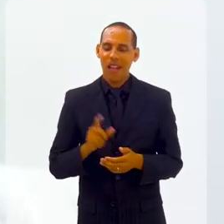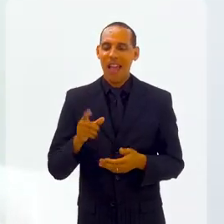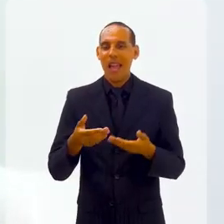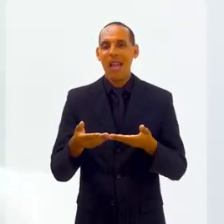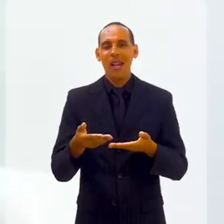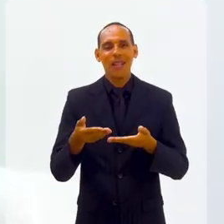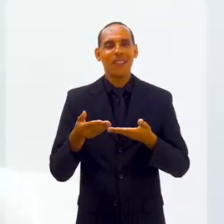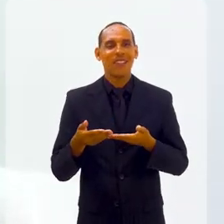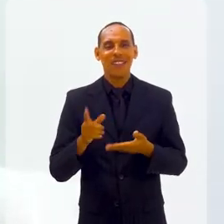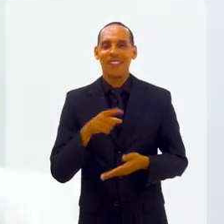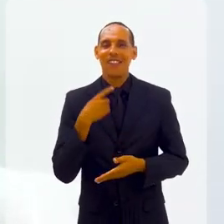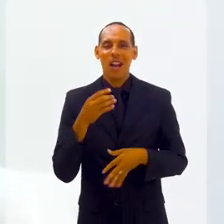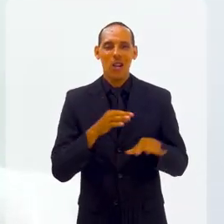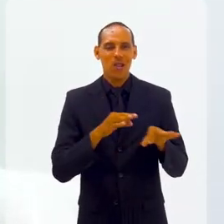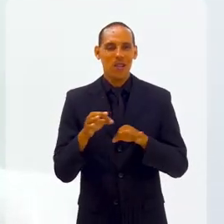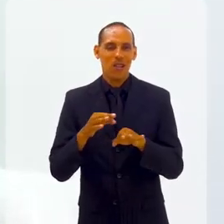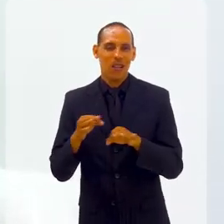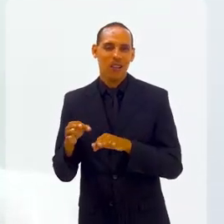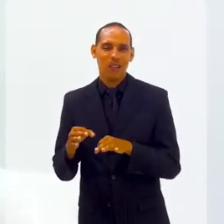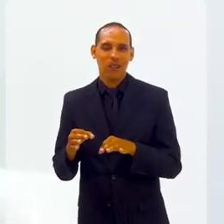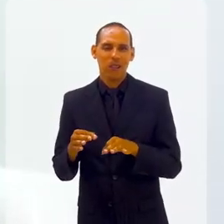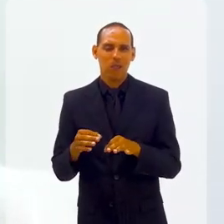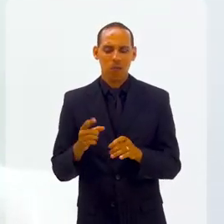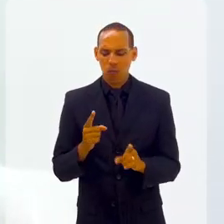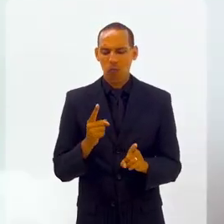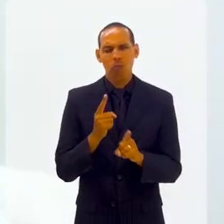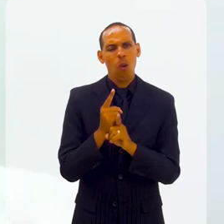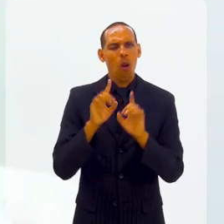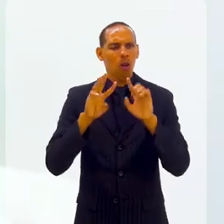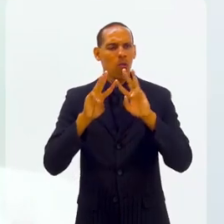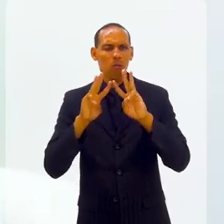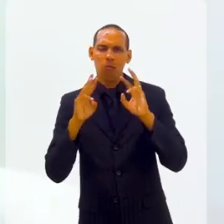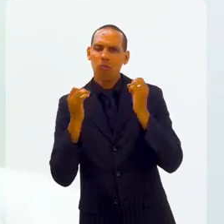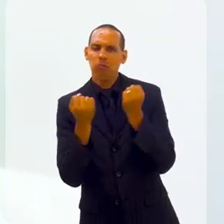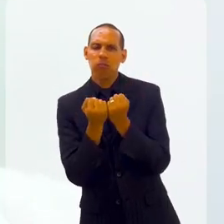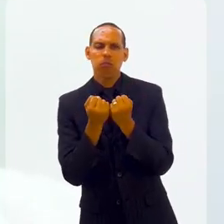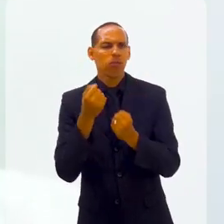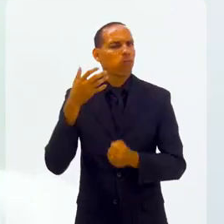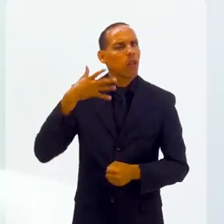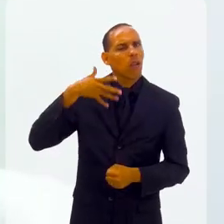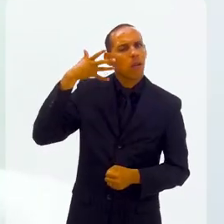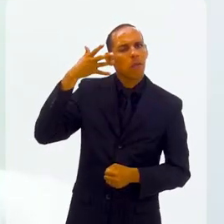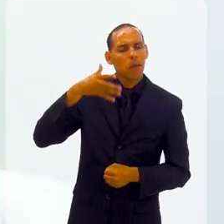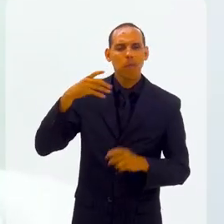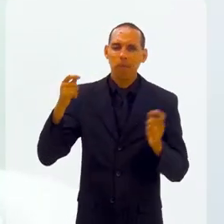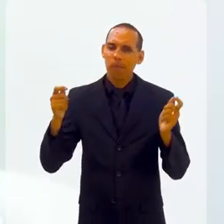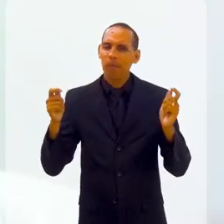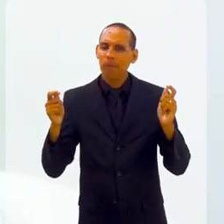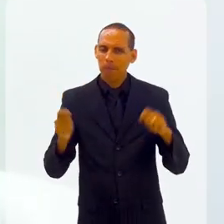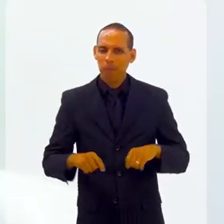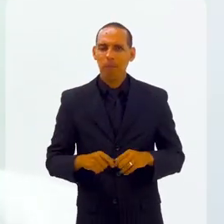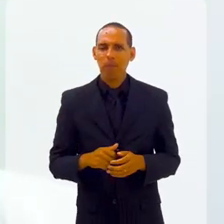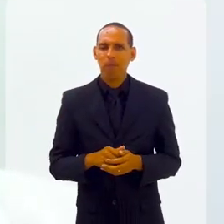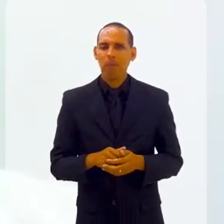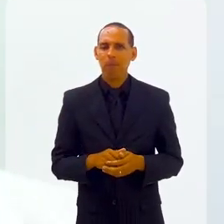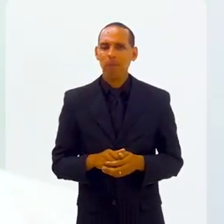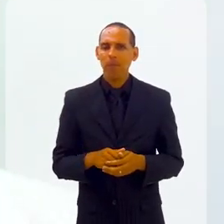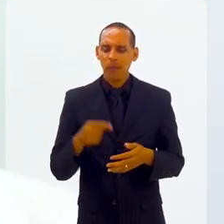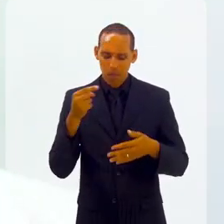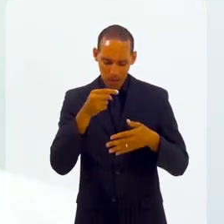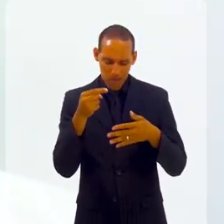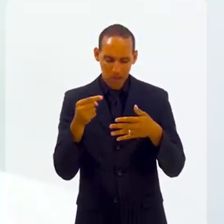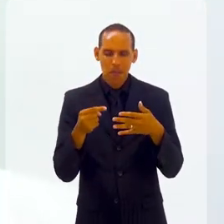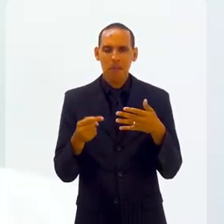fica aí o convite para gente organizar um encontro um workshop um seminário para a gente colocar essas